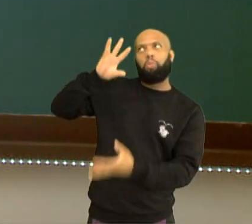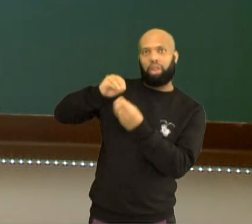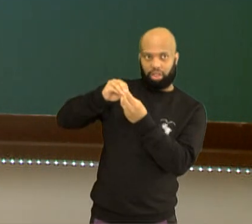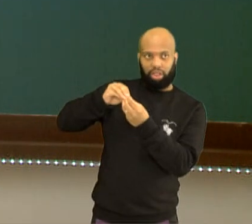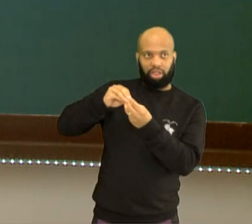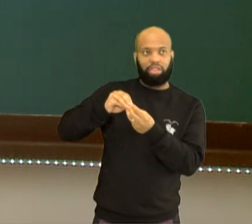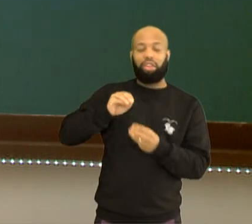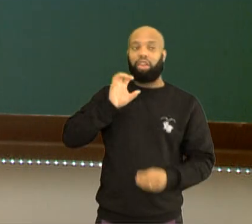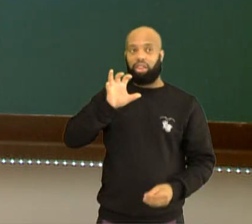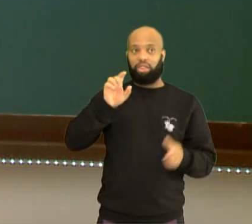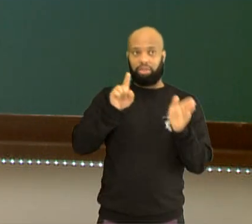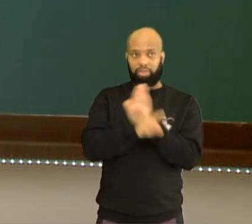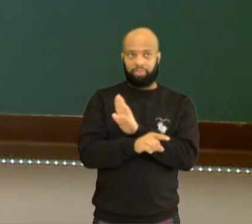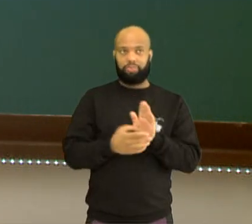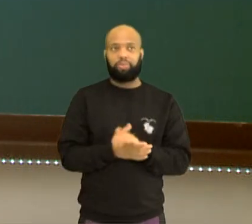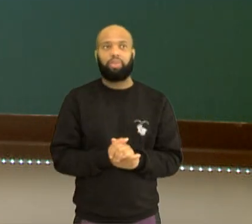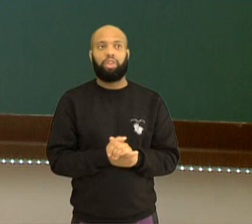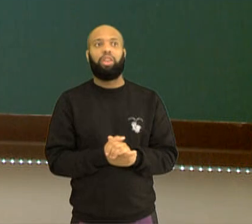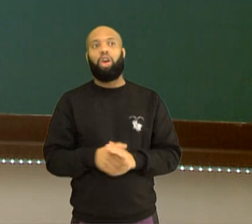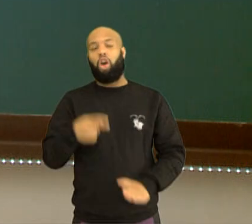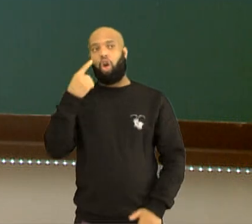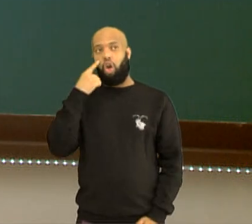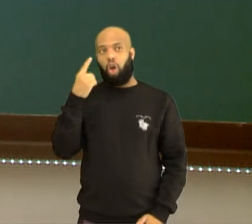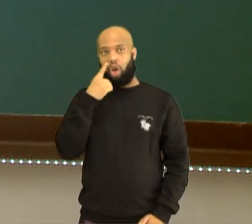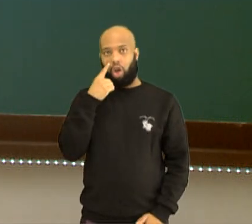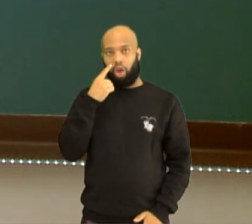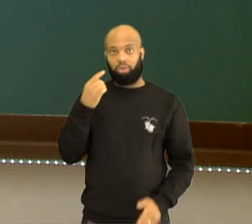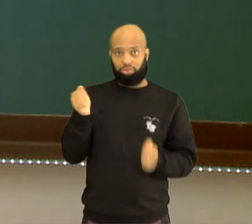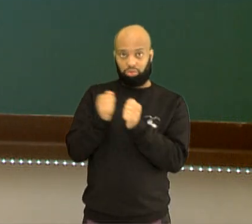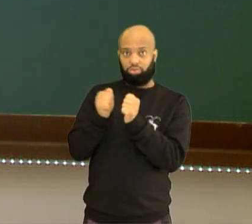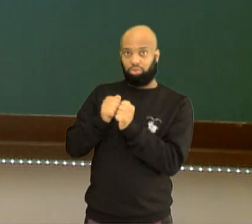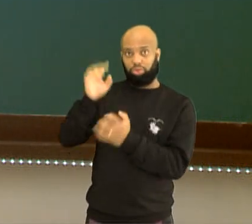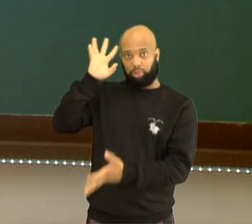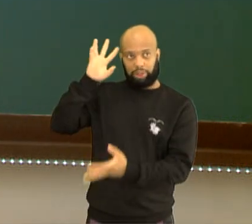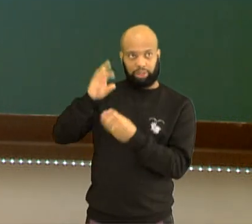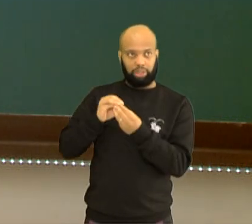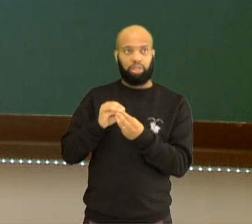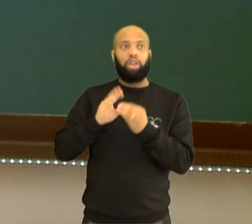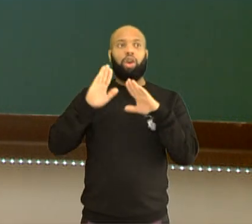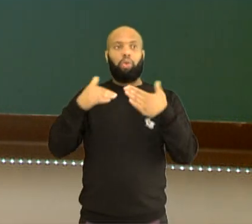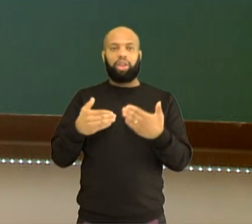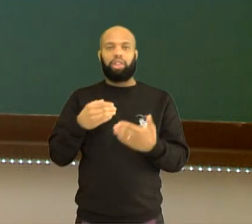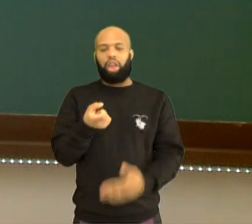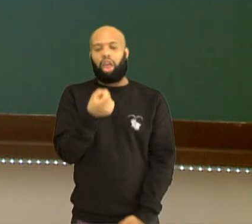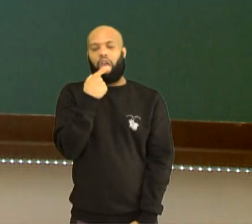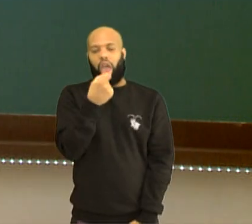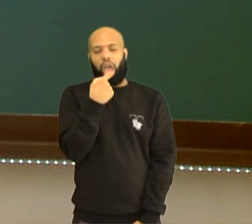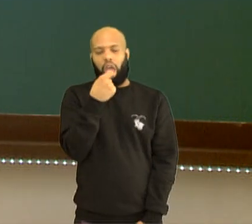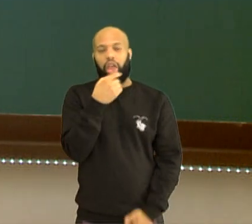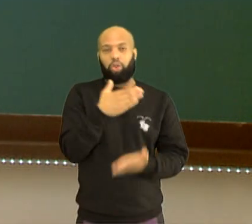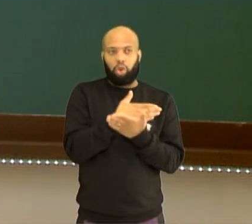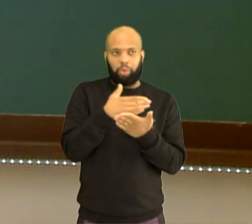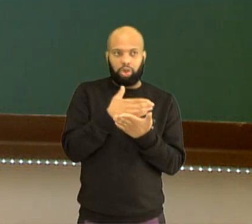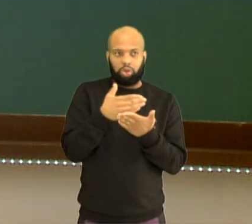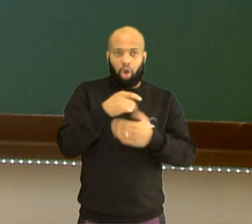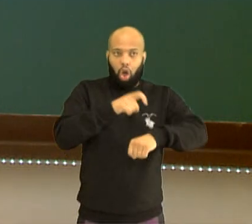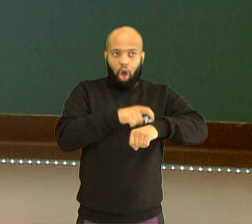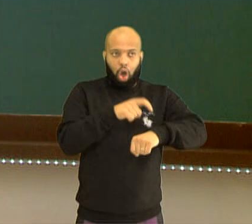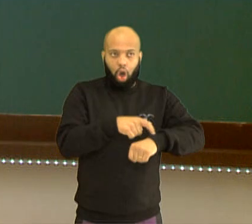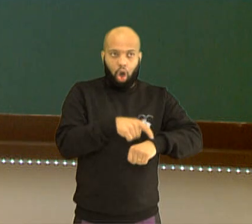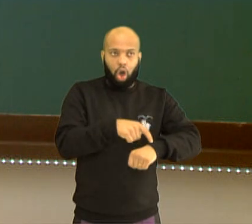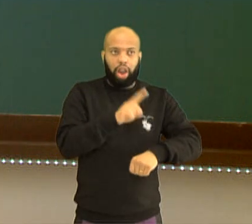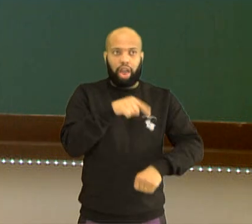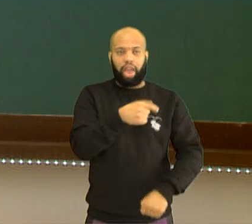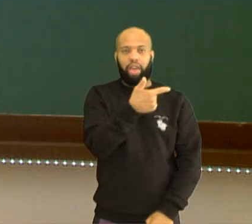só, veja bem. Então, veja bem aqui com a professora. Ele foi medicado às 11 horas da noite e